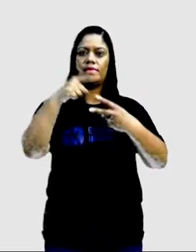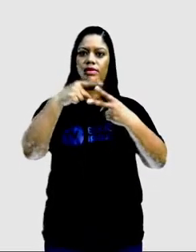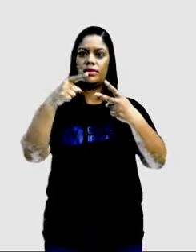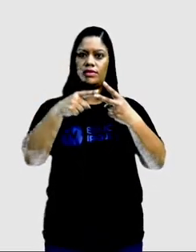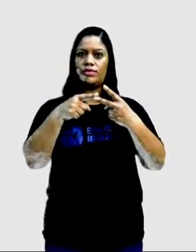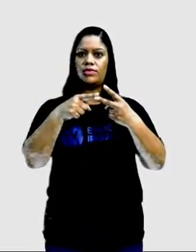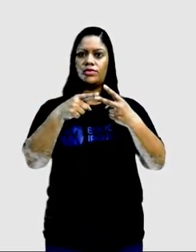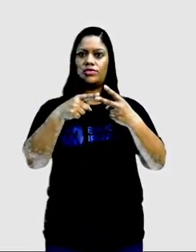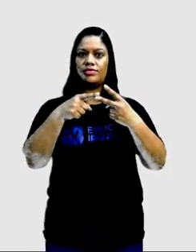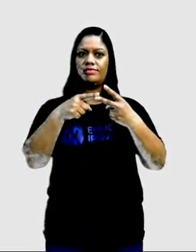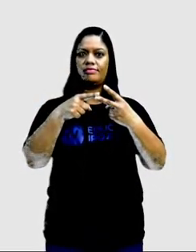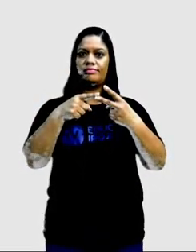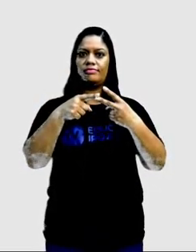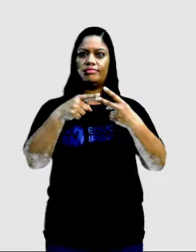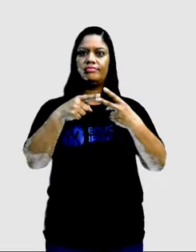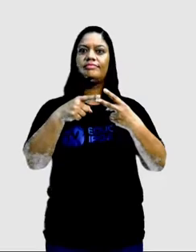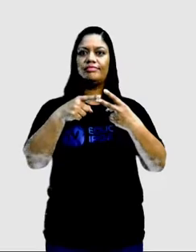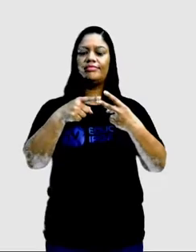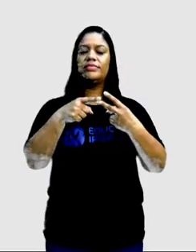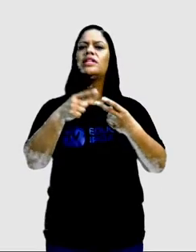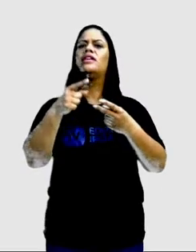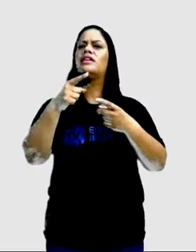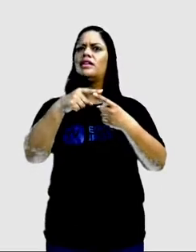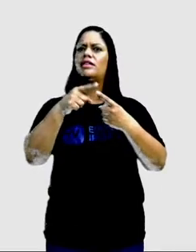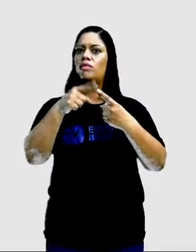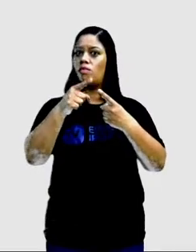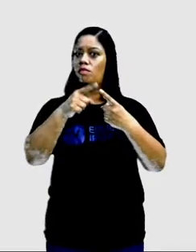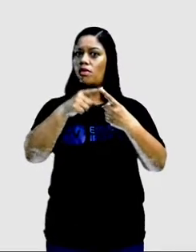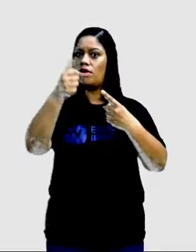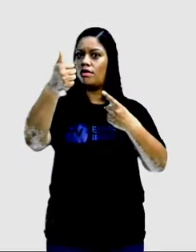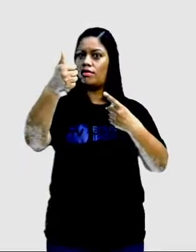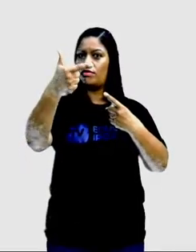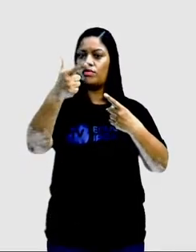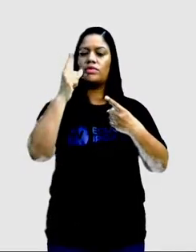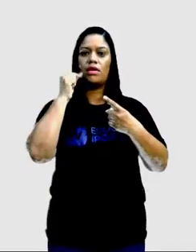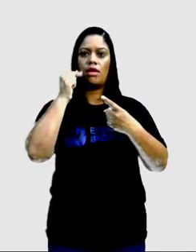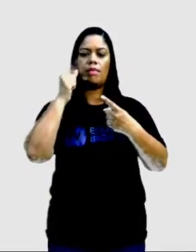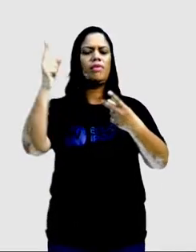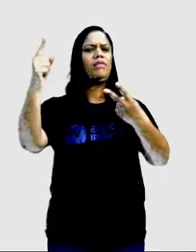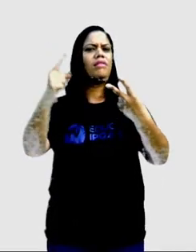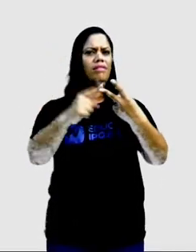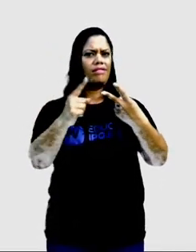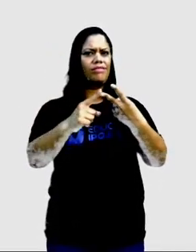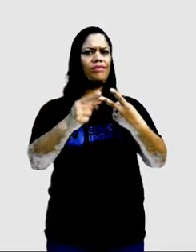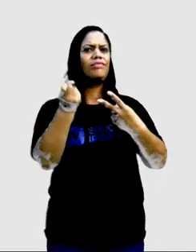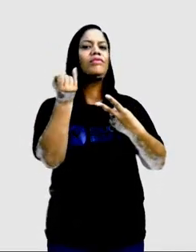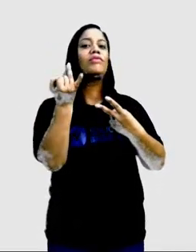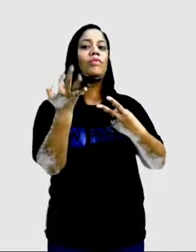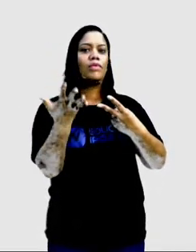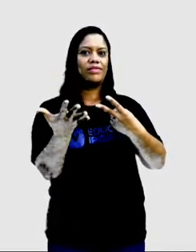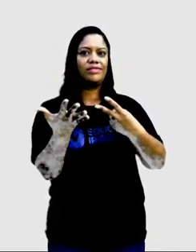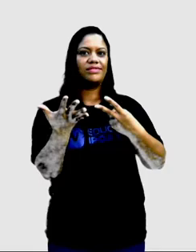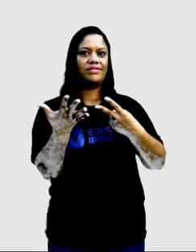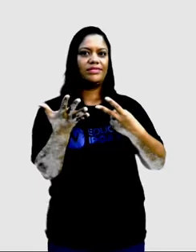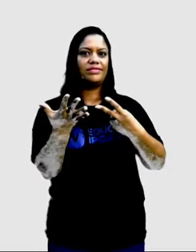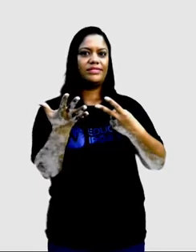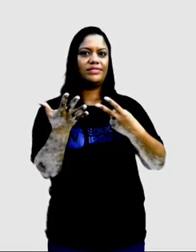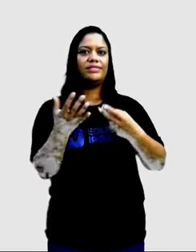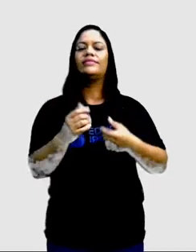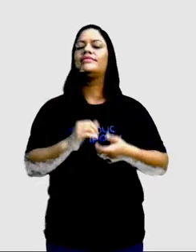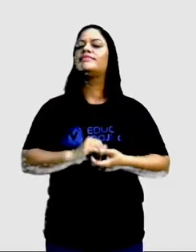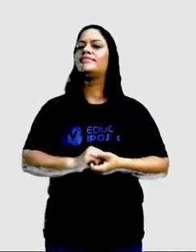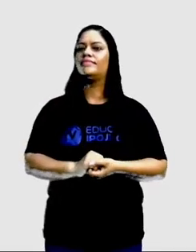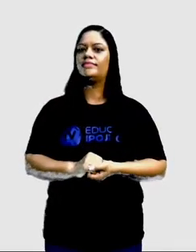uma tem 12. E duas, quantos lápis tem? Olha a opção aqui.